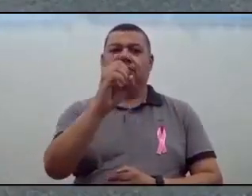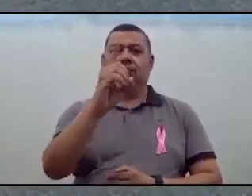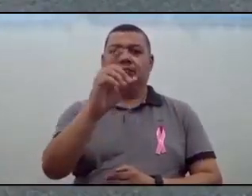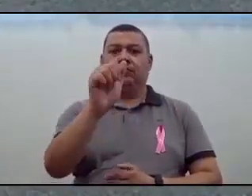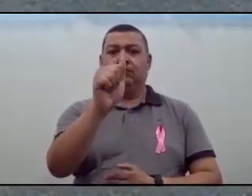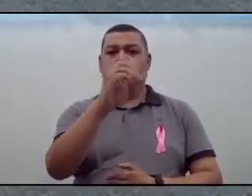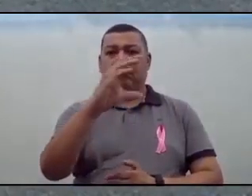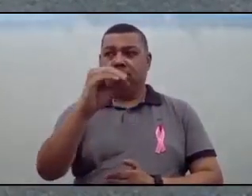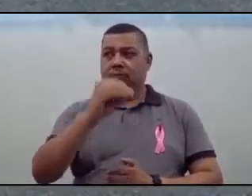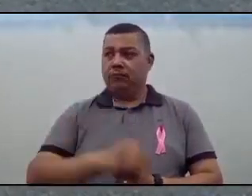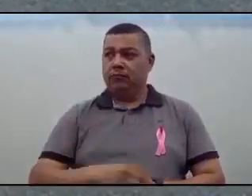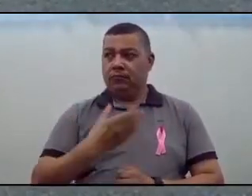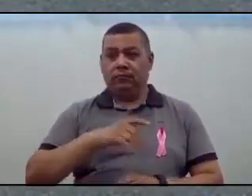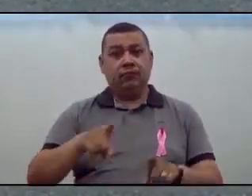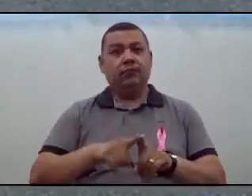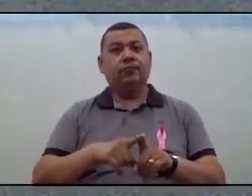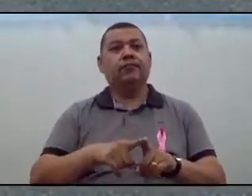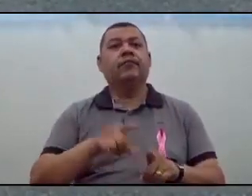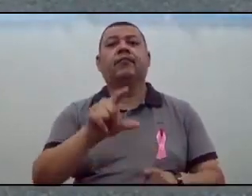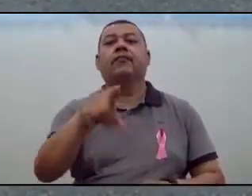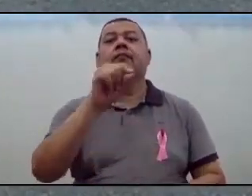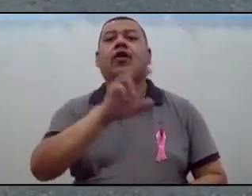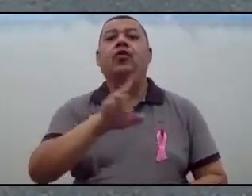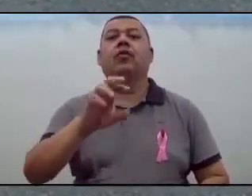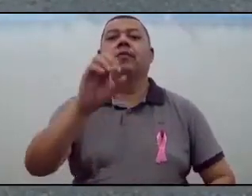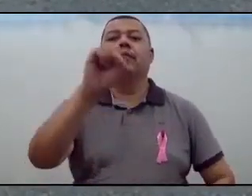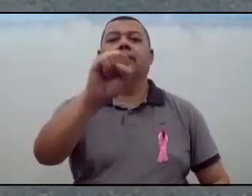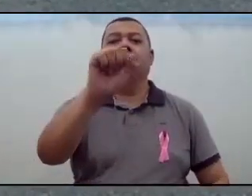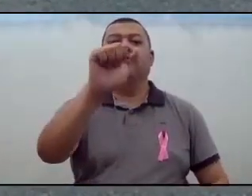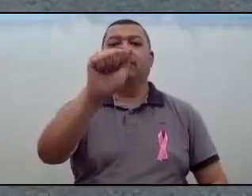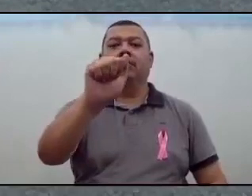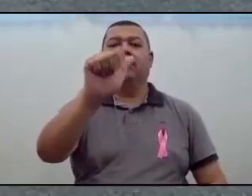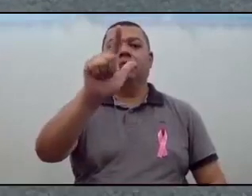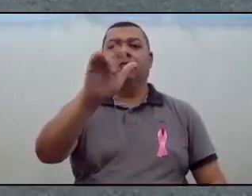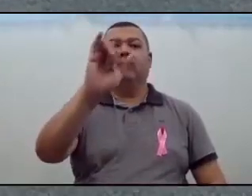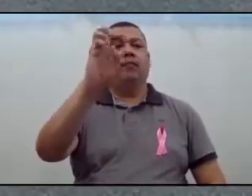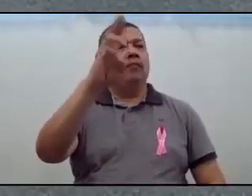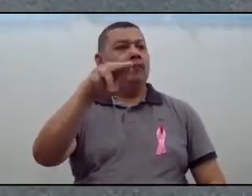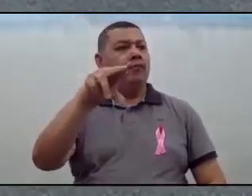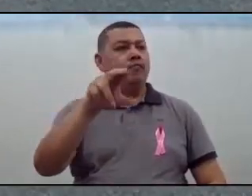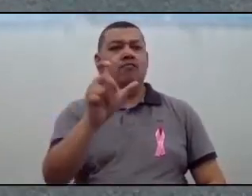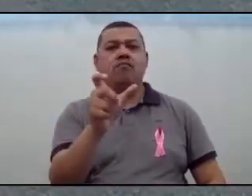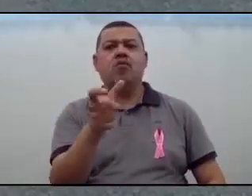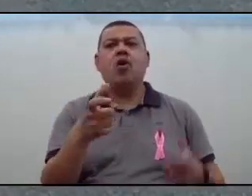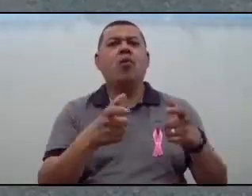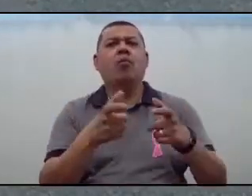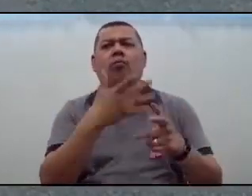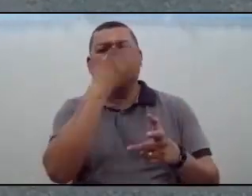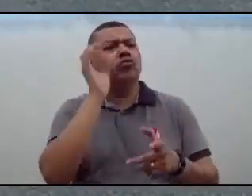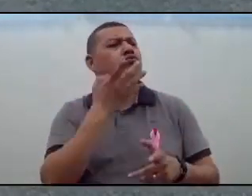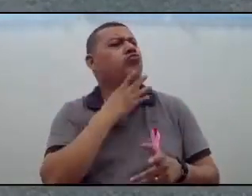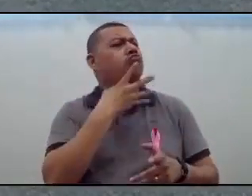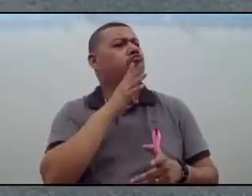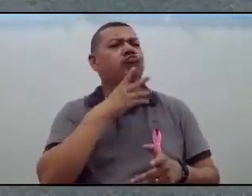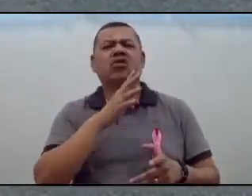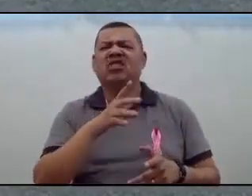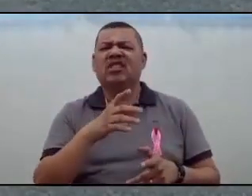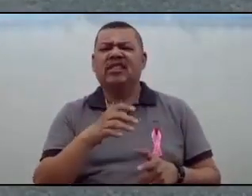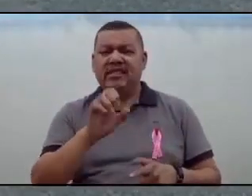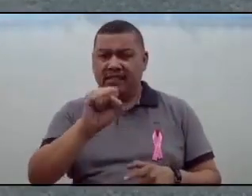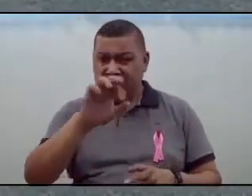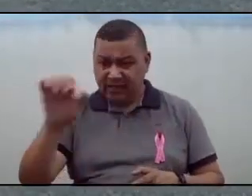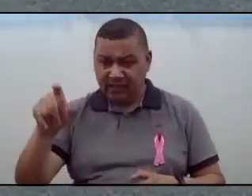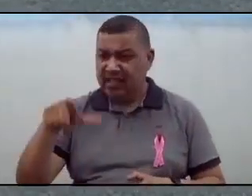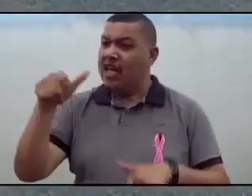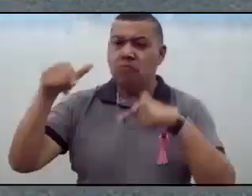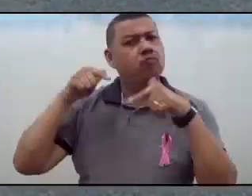aqui citar o nome do Salim. Poucas pessoas conhecem o trabalho que o Salim faz, o